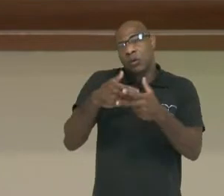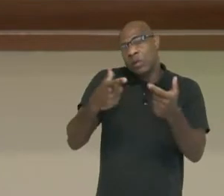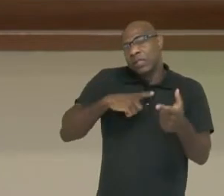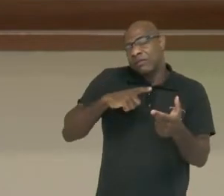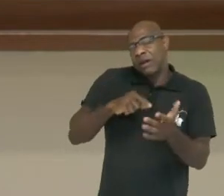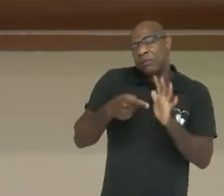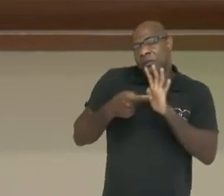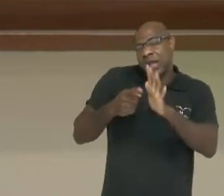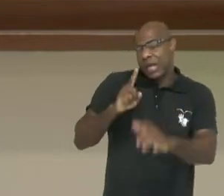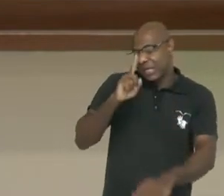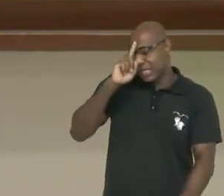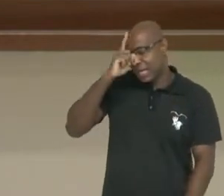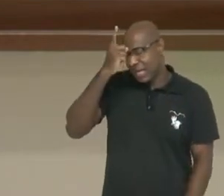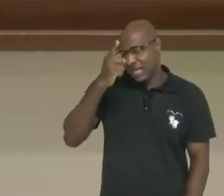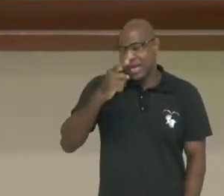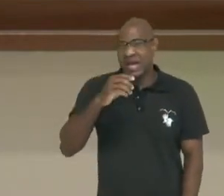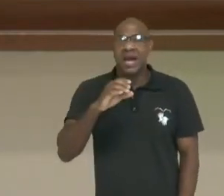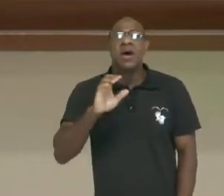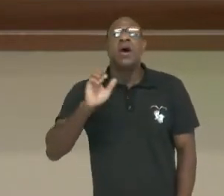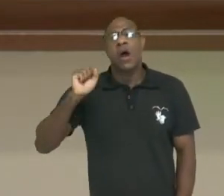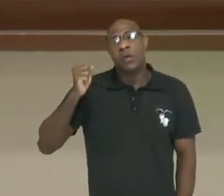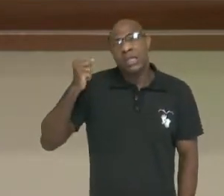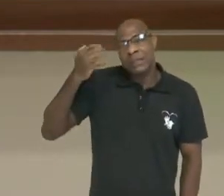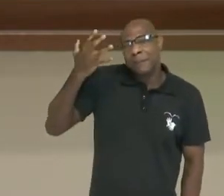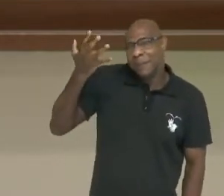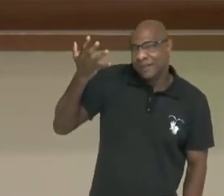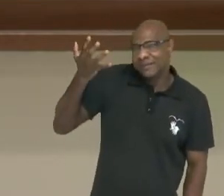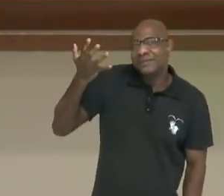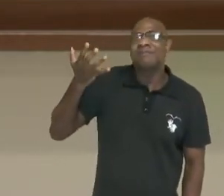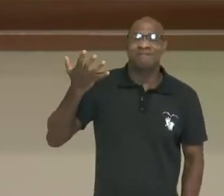exemplo, de causa, consequência,